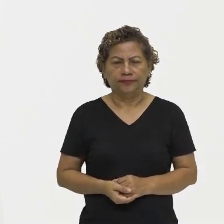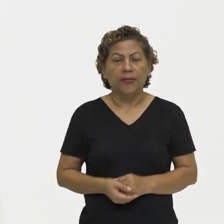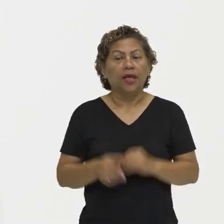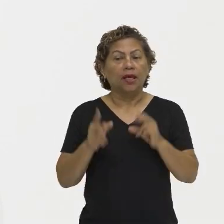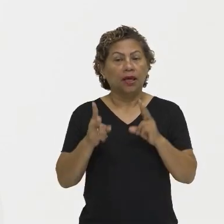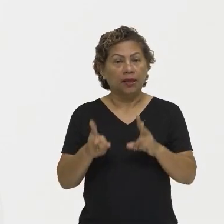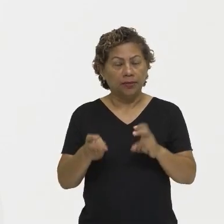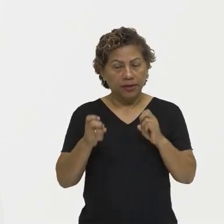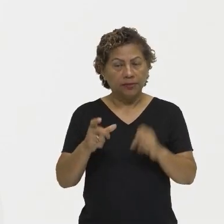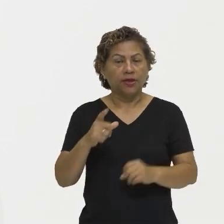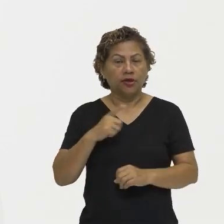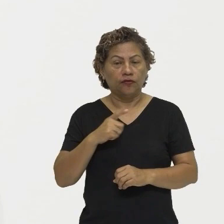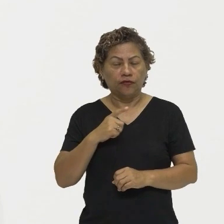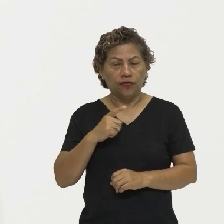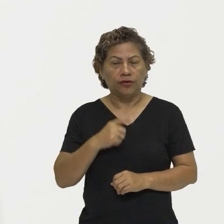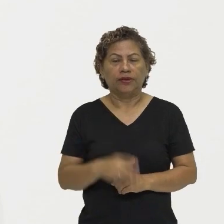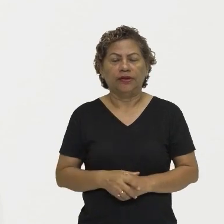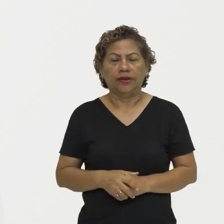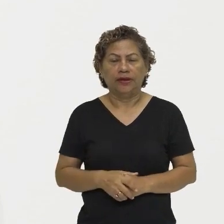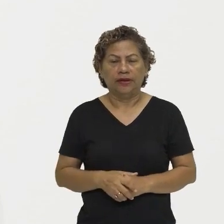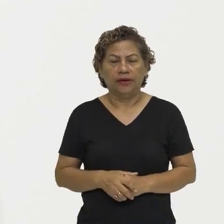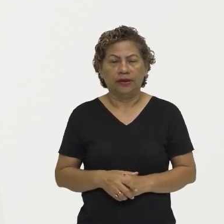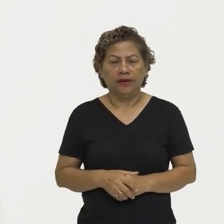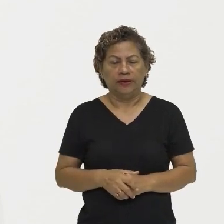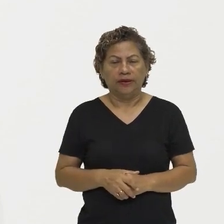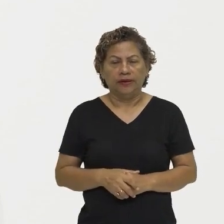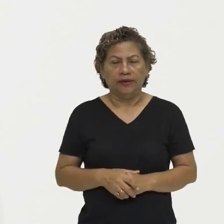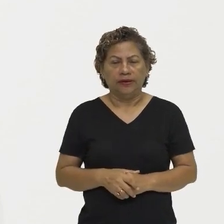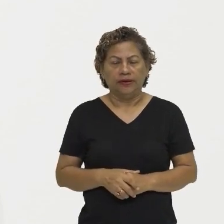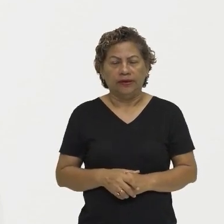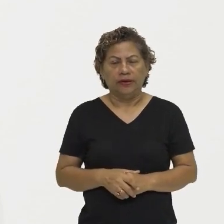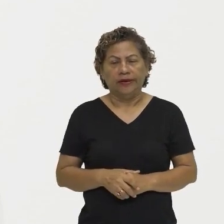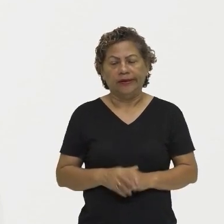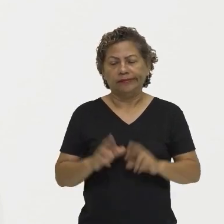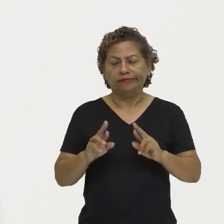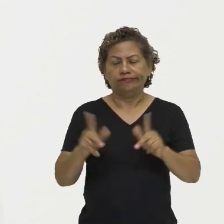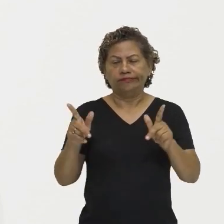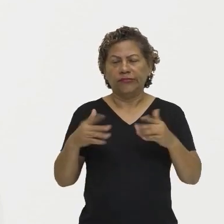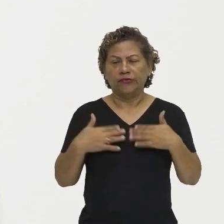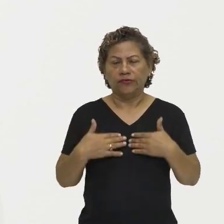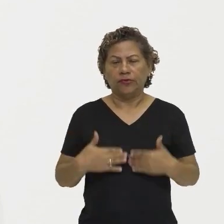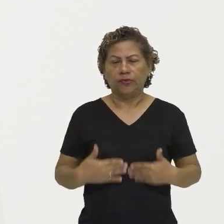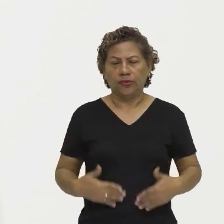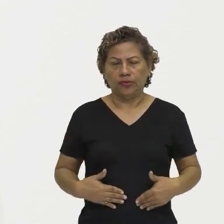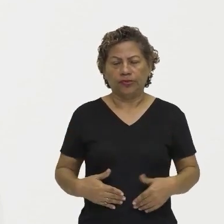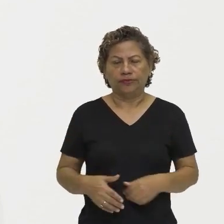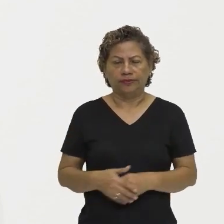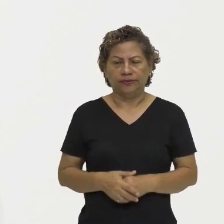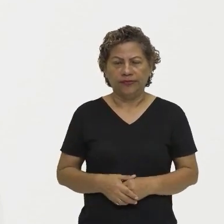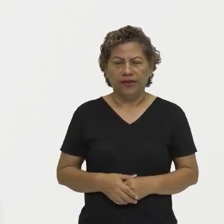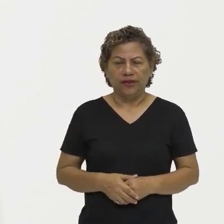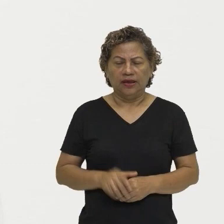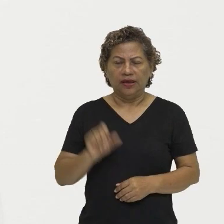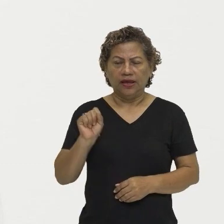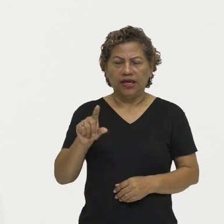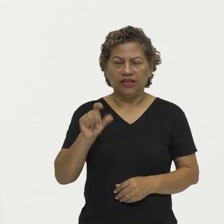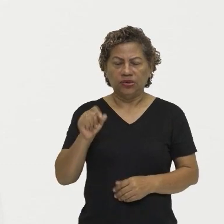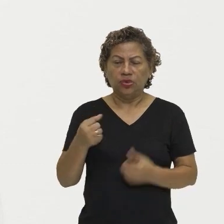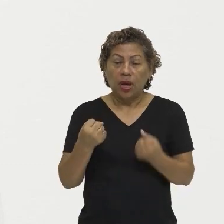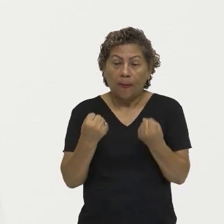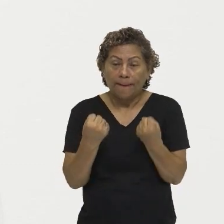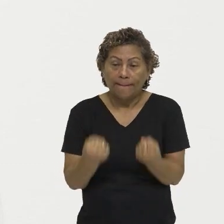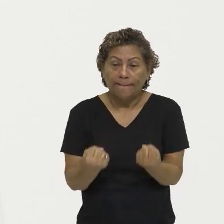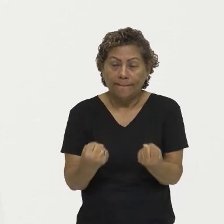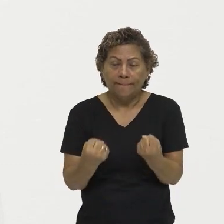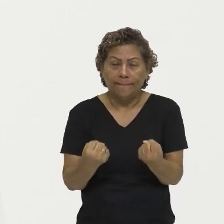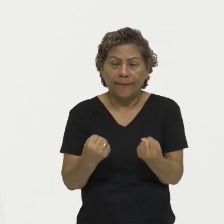Veja que aqui eu tenho dois pontos distintos de um corpo, né? A bolinha azul é o nosso corpo com massa M, tá